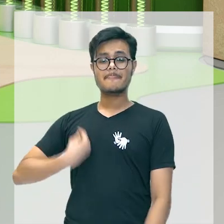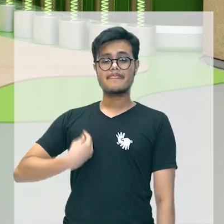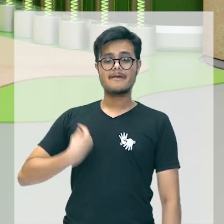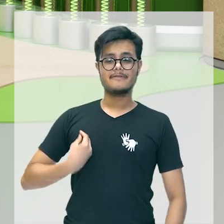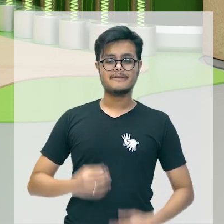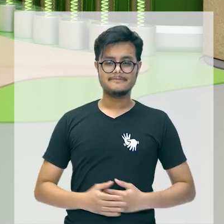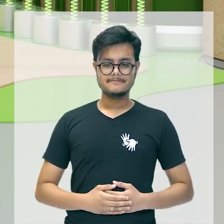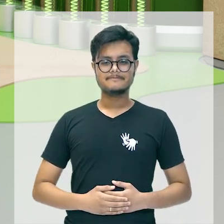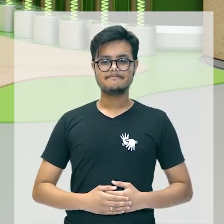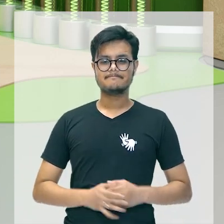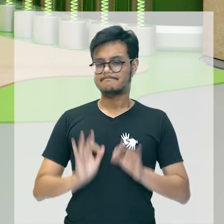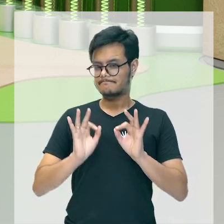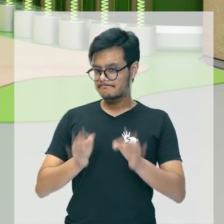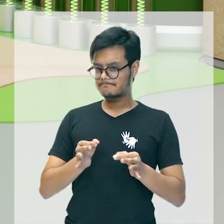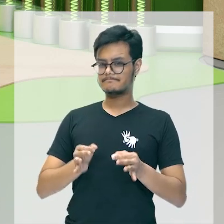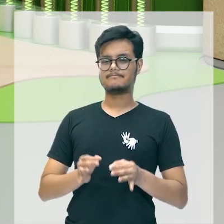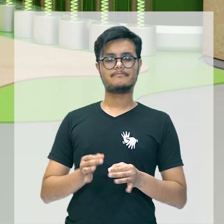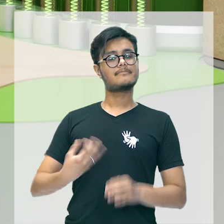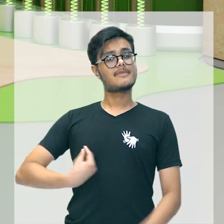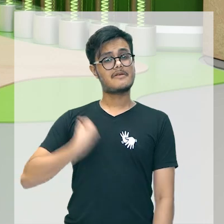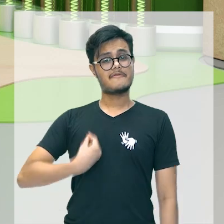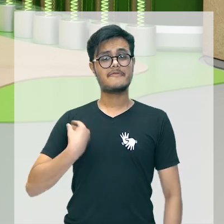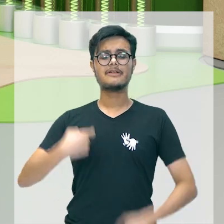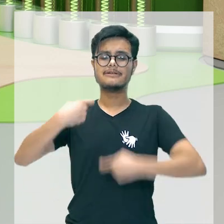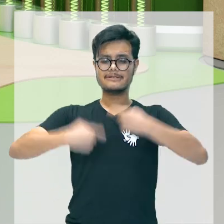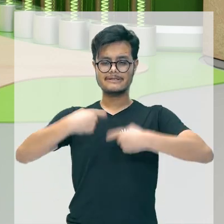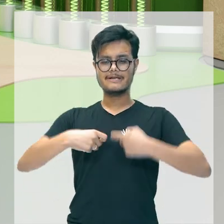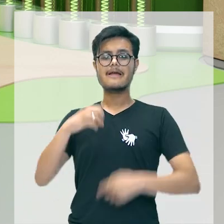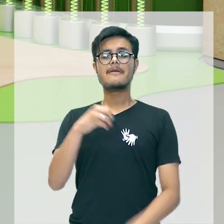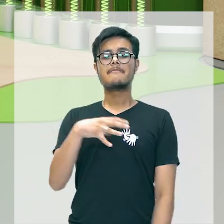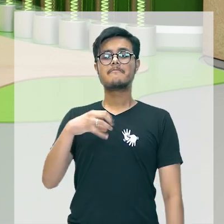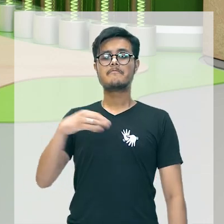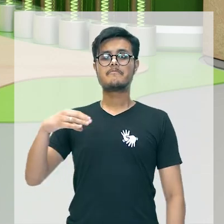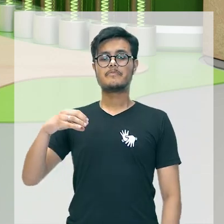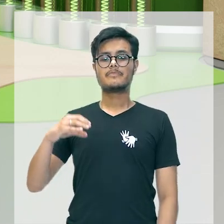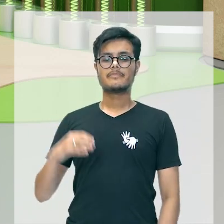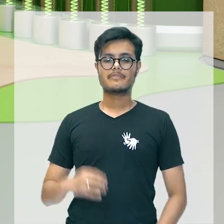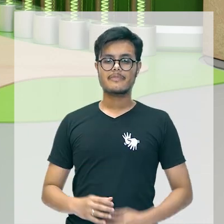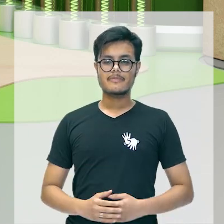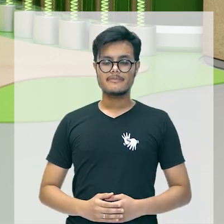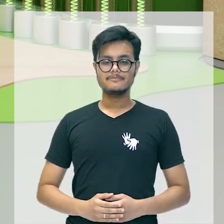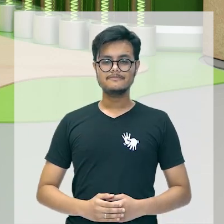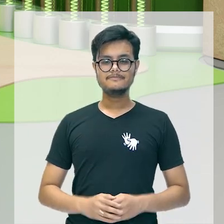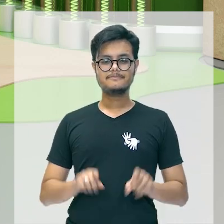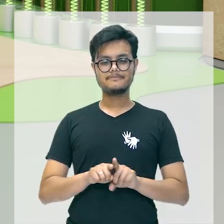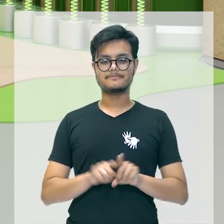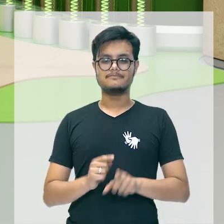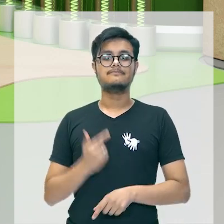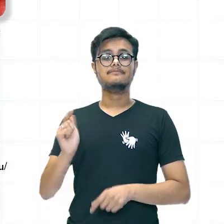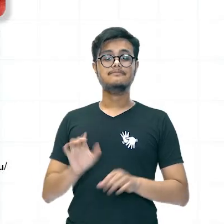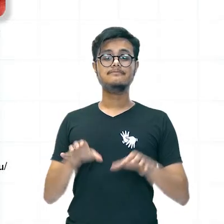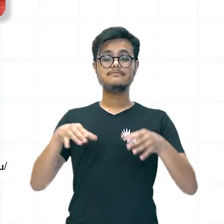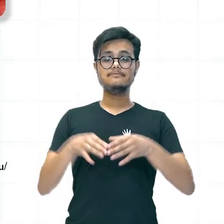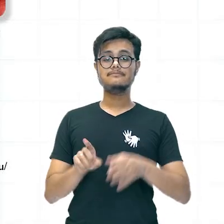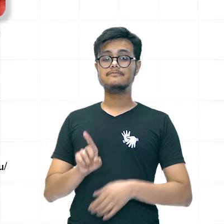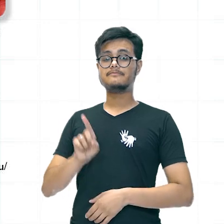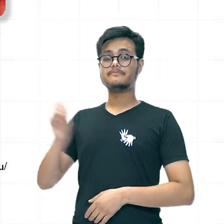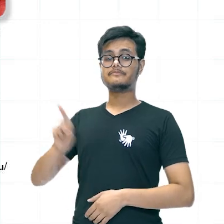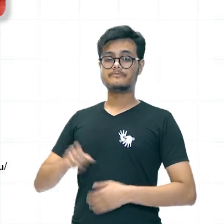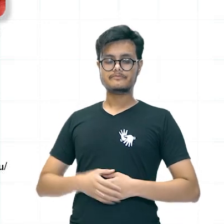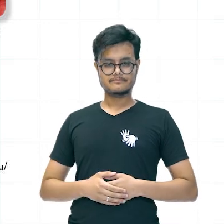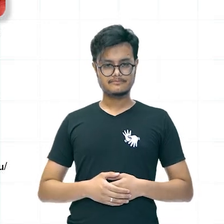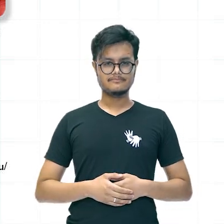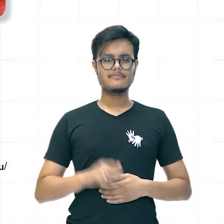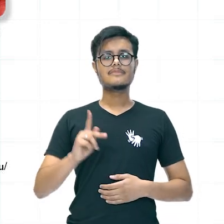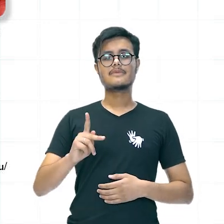as gerações. Então, é assim que ocorre a reprodução dos quinidários. A gente vai falar de um outro grupo, que são o grupo